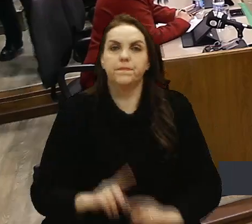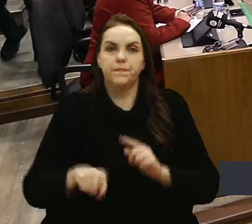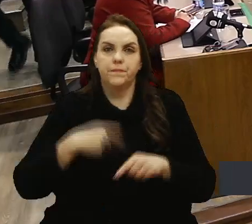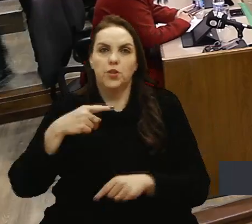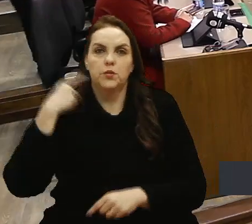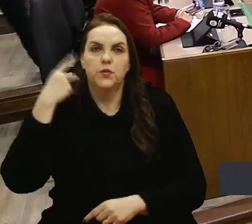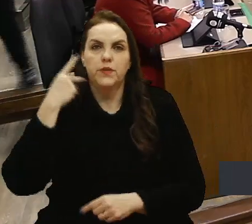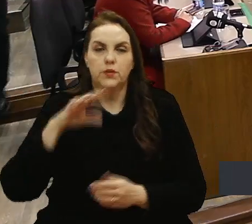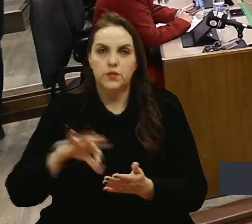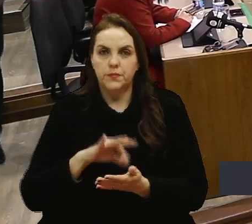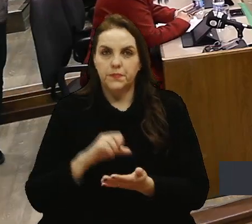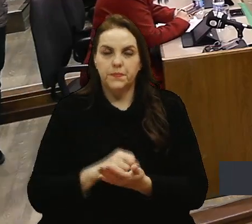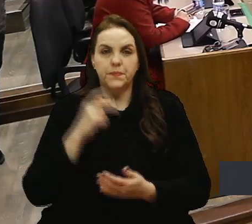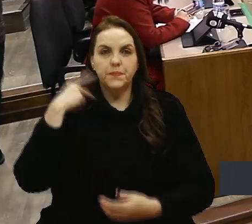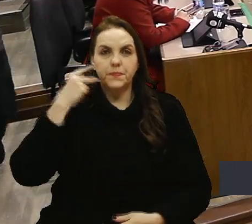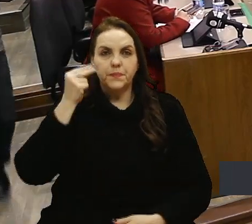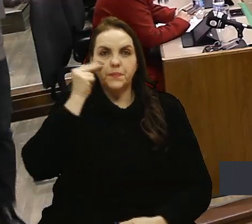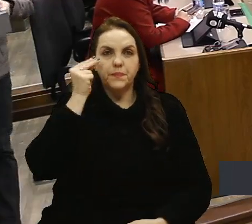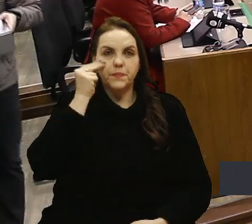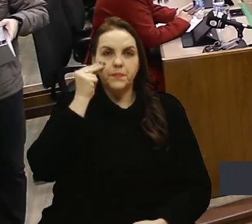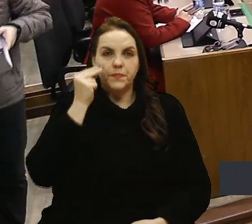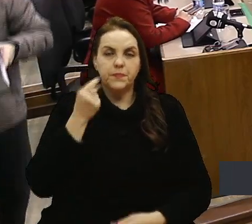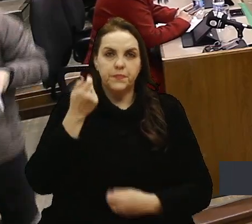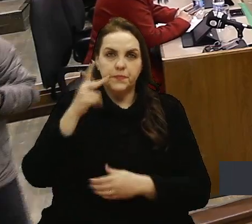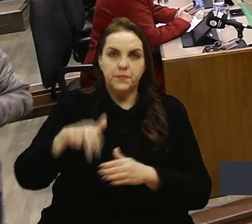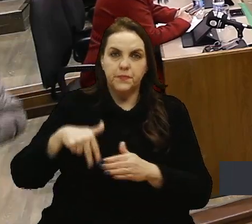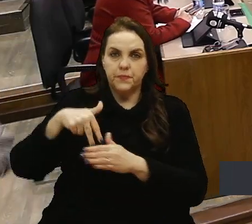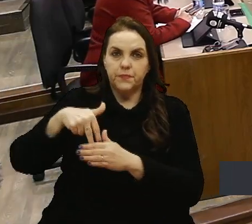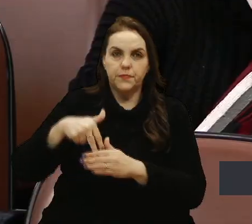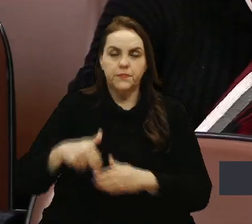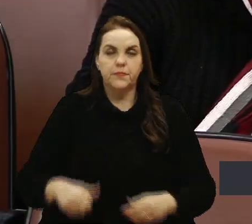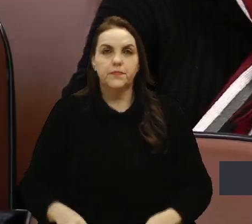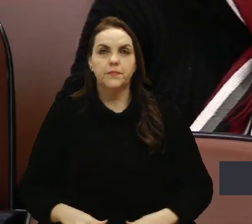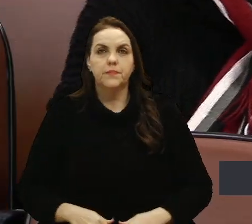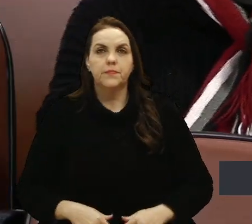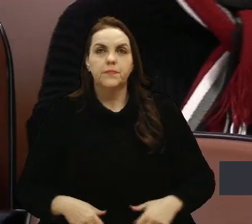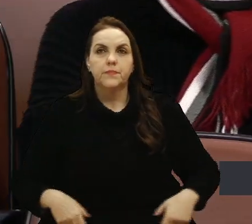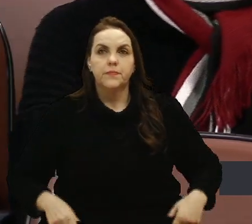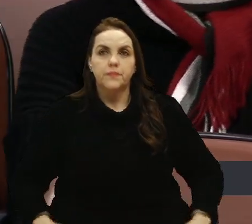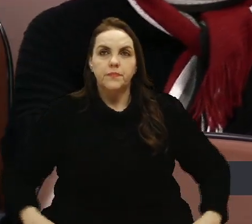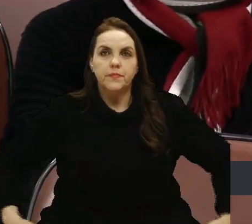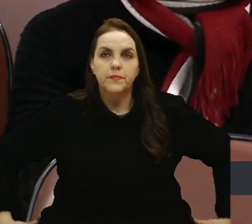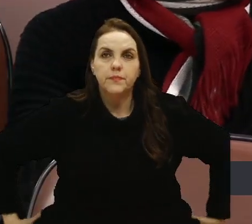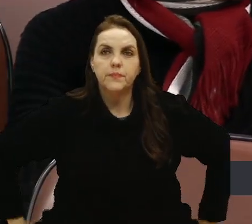Inscrito é o vereador Cláudio Libardi, que fará seu pronunciamento da tribuna.